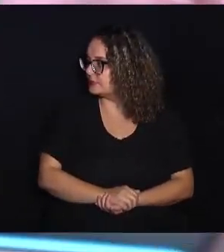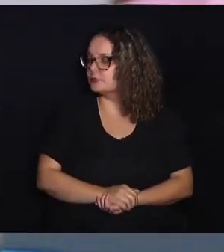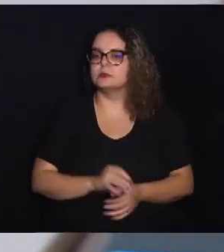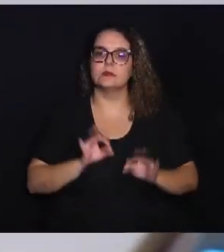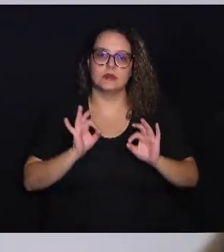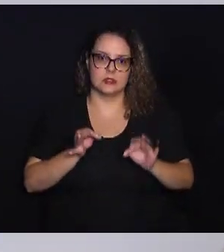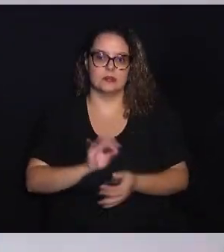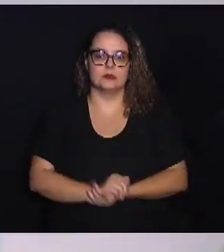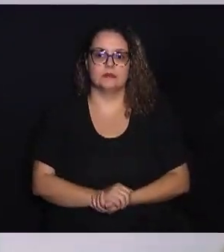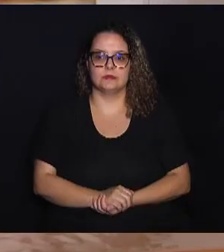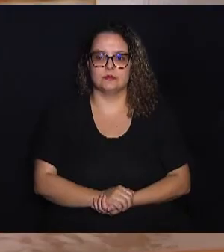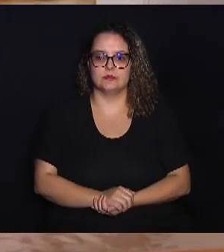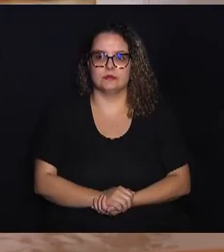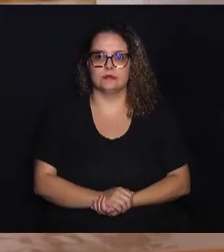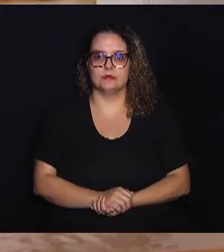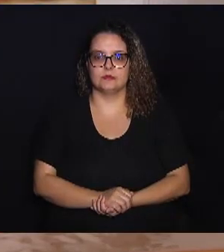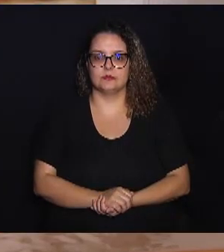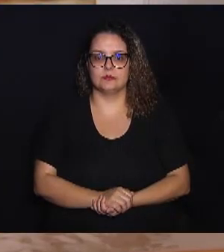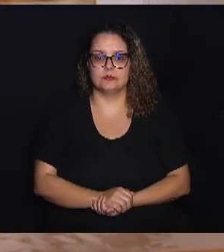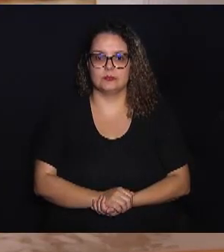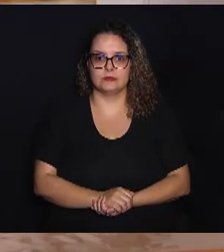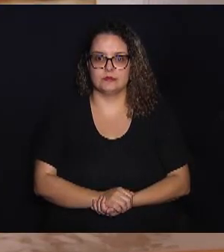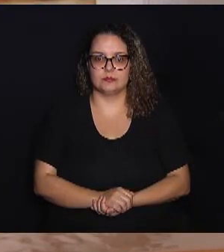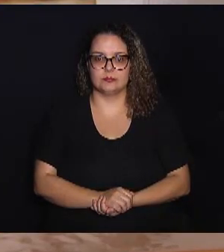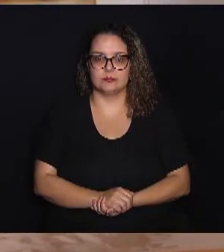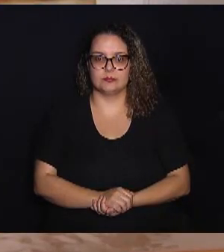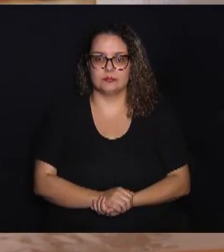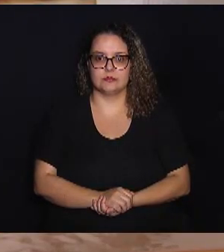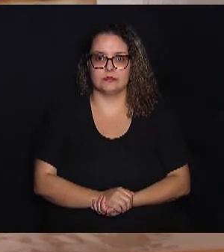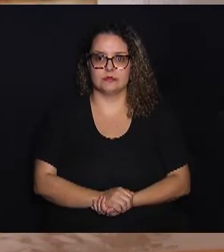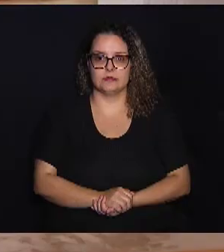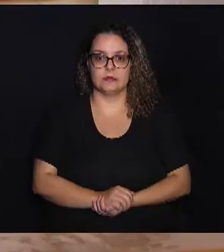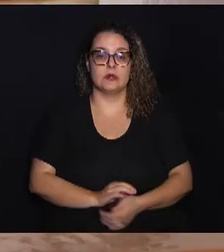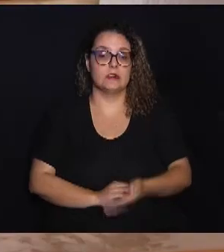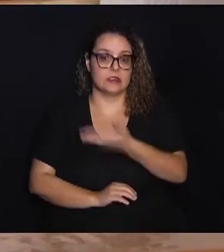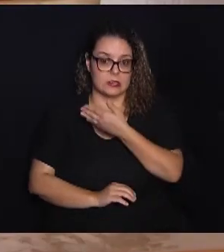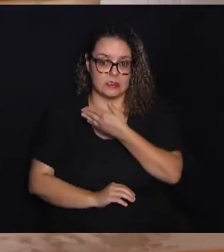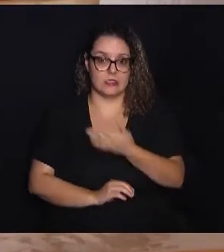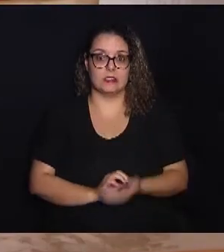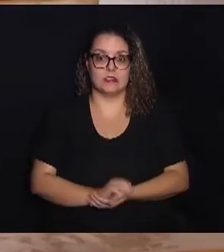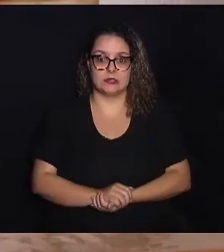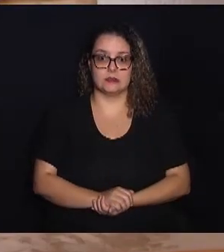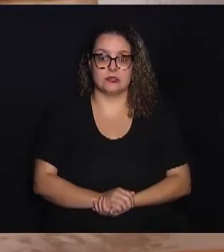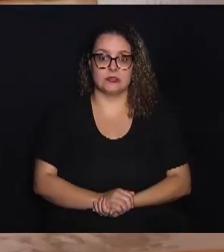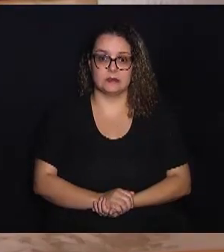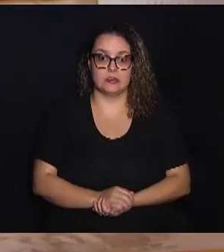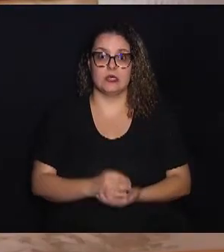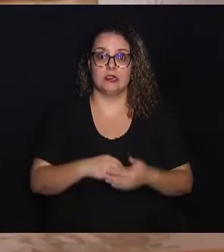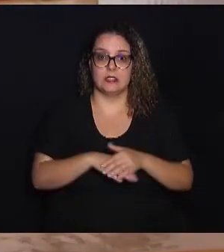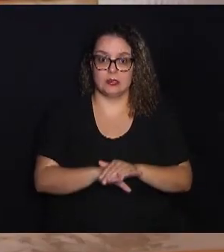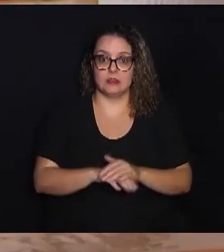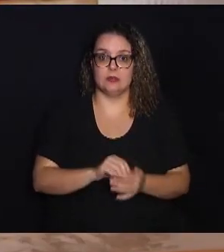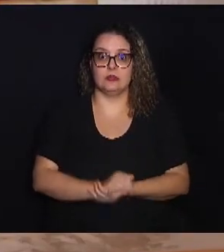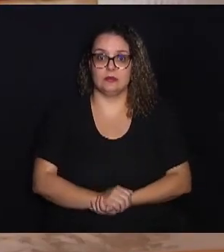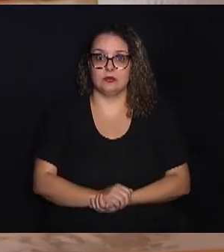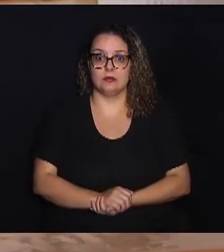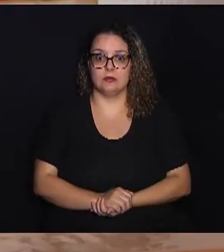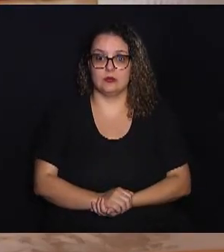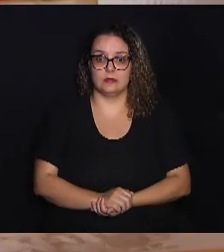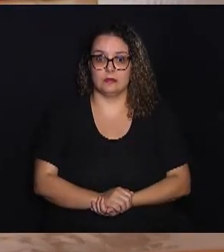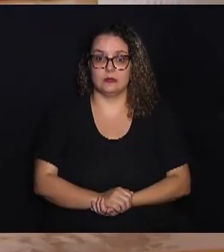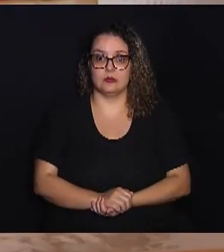só a gente afundar o cortador na massa e tirar ele. Ele já tá marcadinho. E no